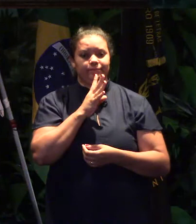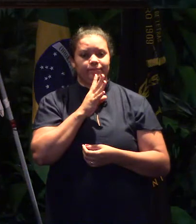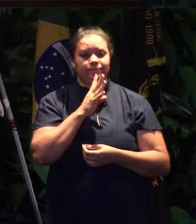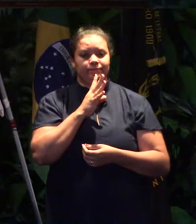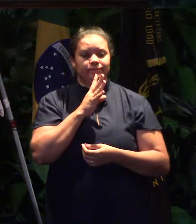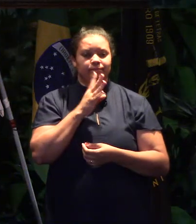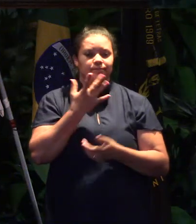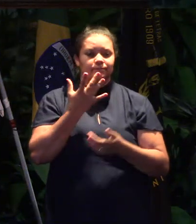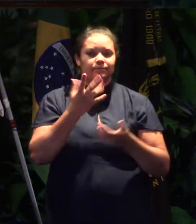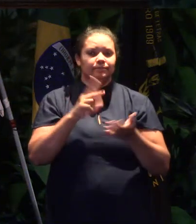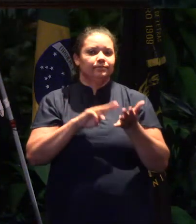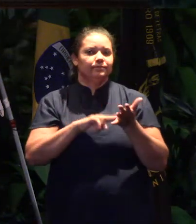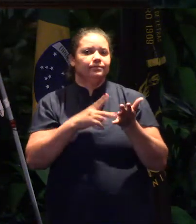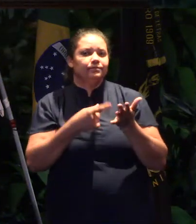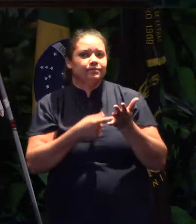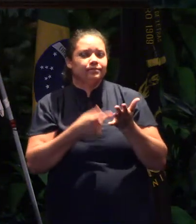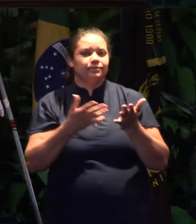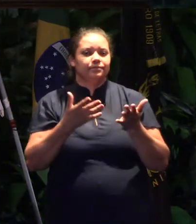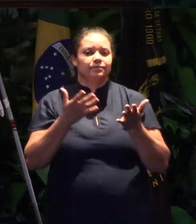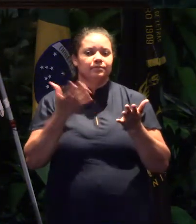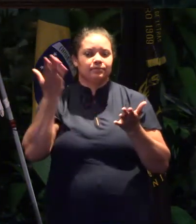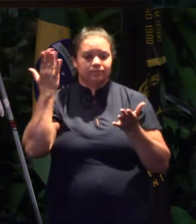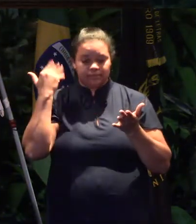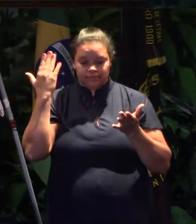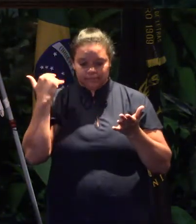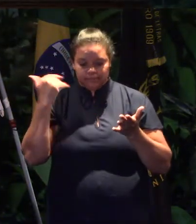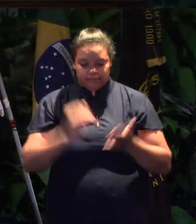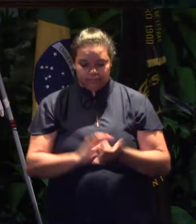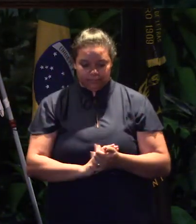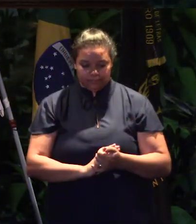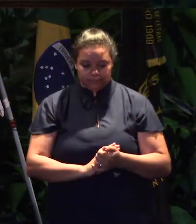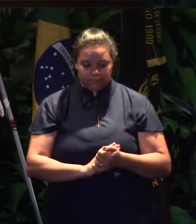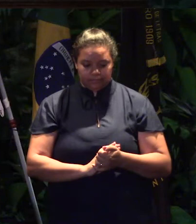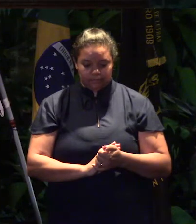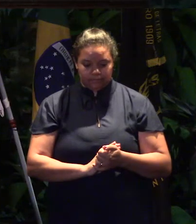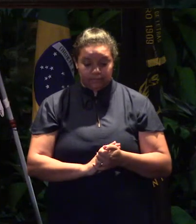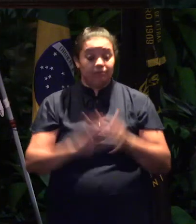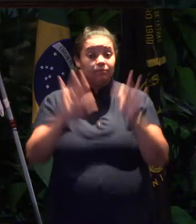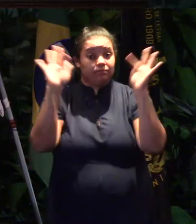e, enfim... É uma questão interessante, assim, a gente poder...